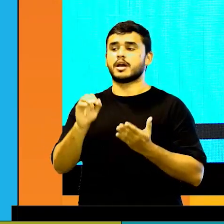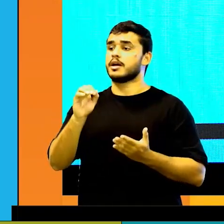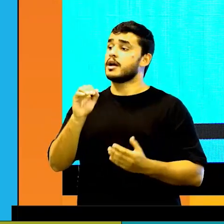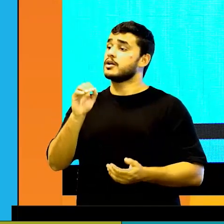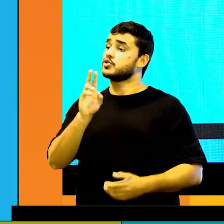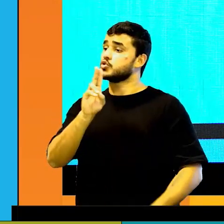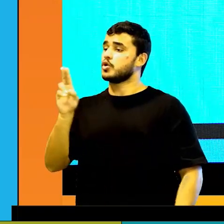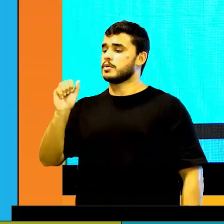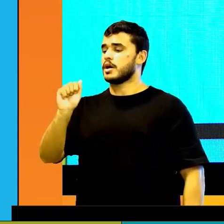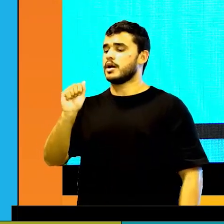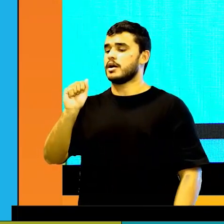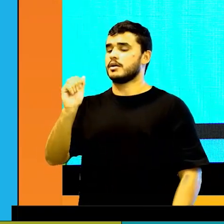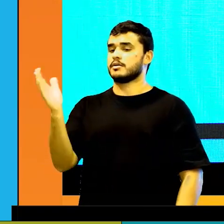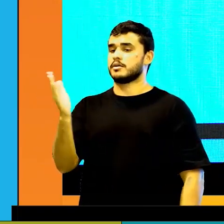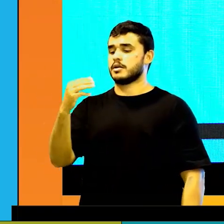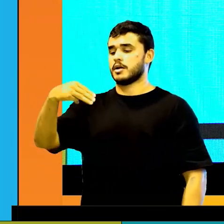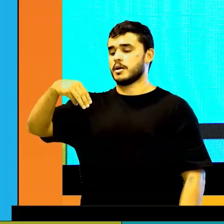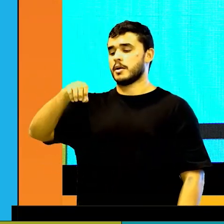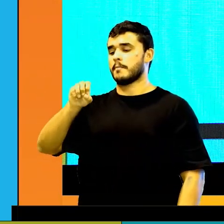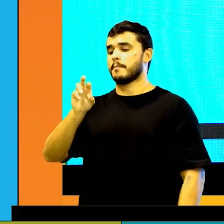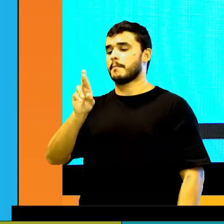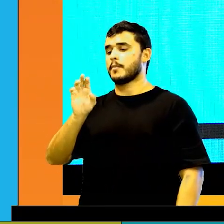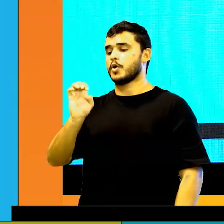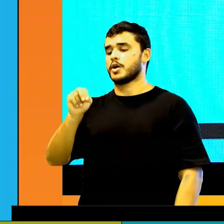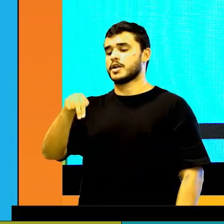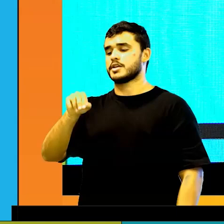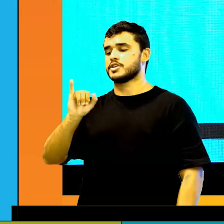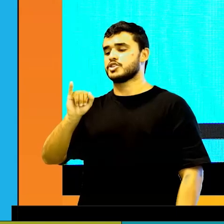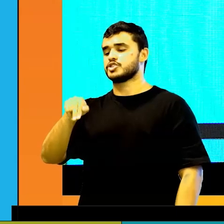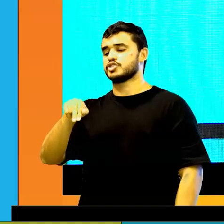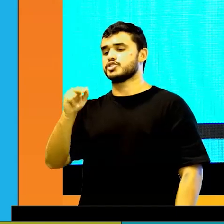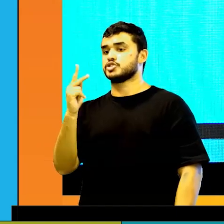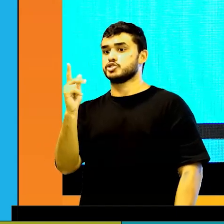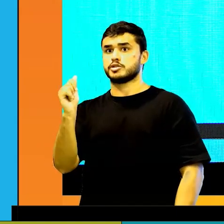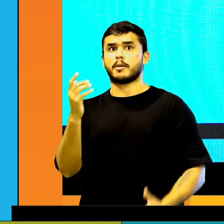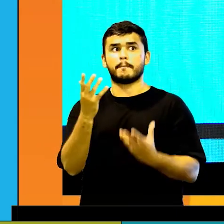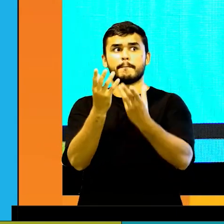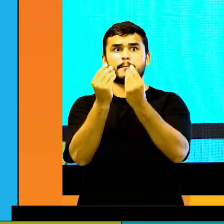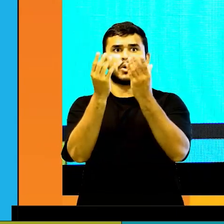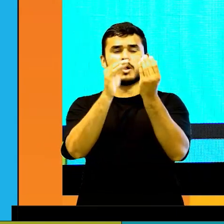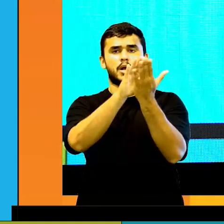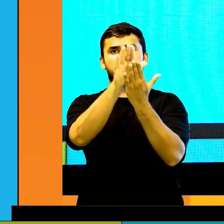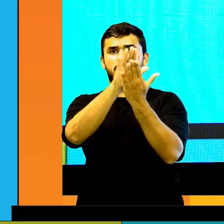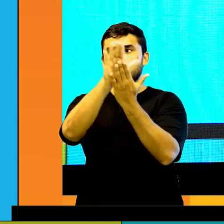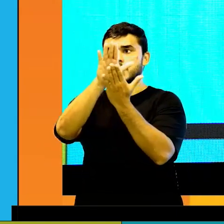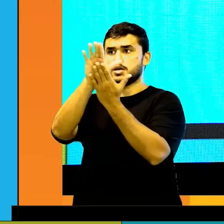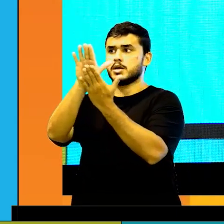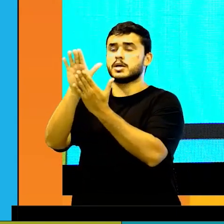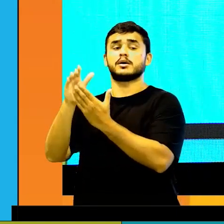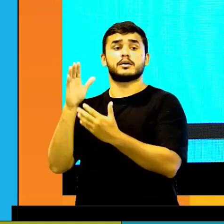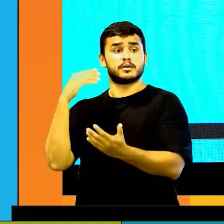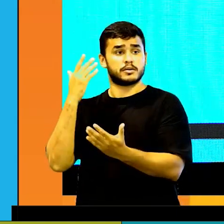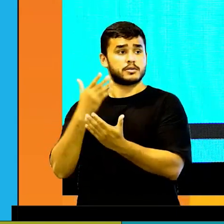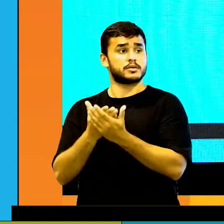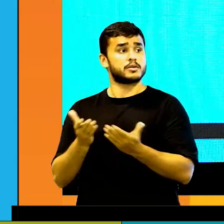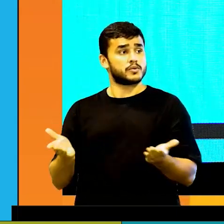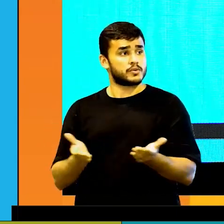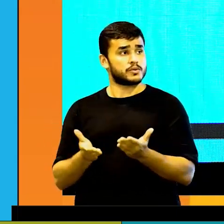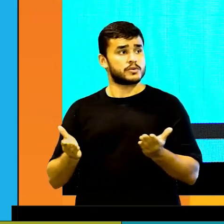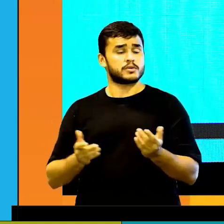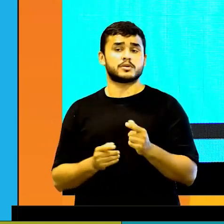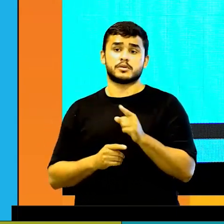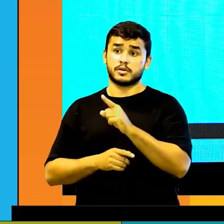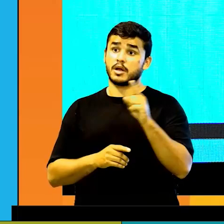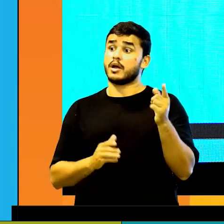Olha, na época um sucesso tremendo. Eu sou capaz de apostar que até hoje a Moreninha, para